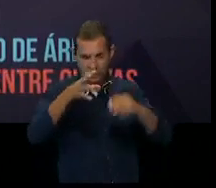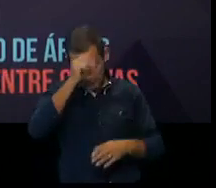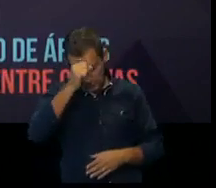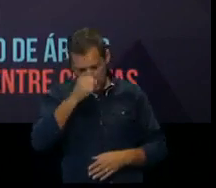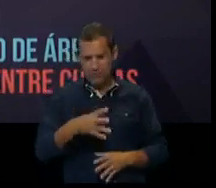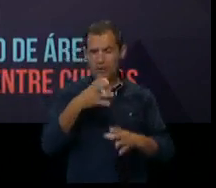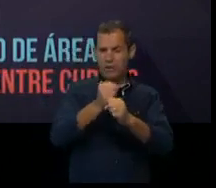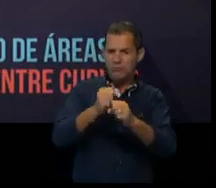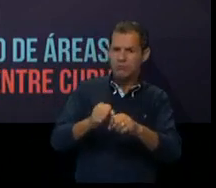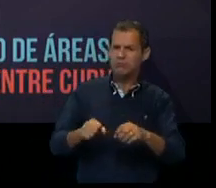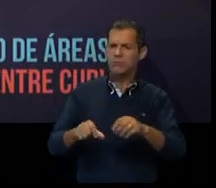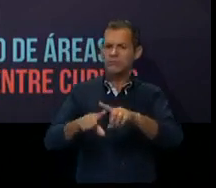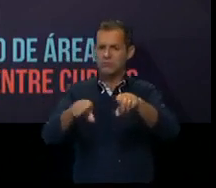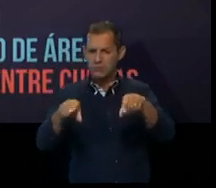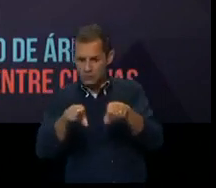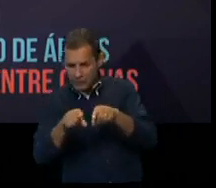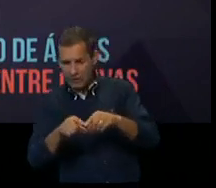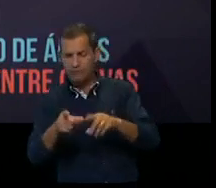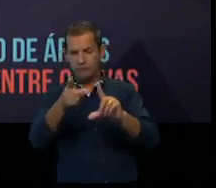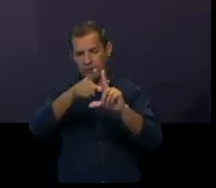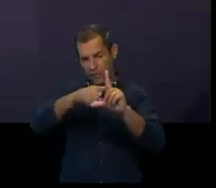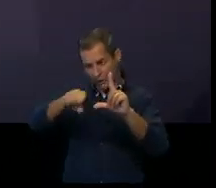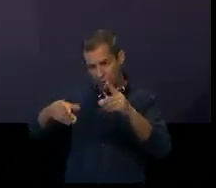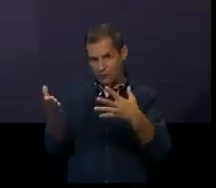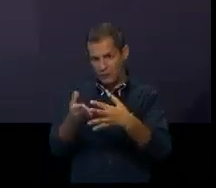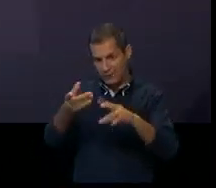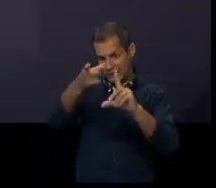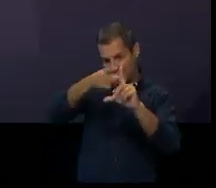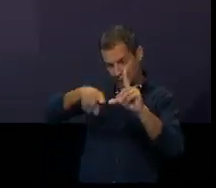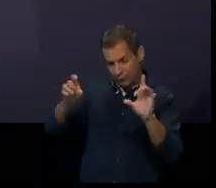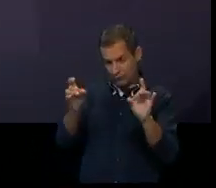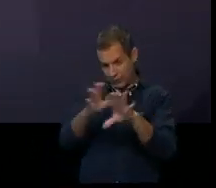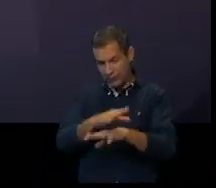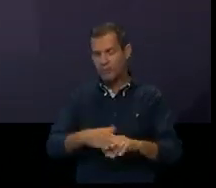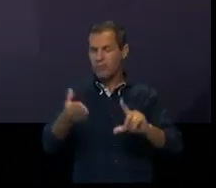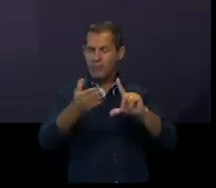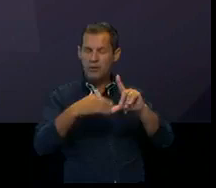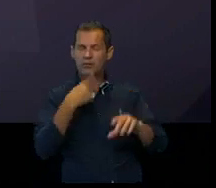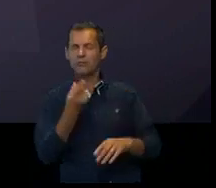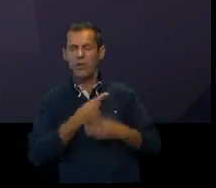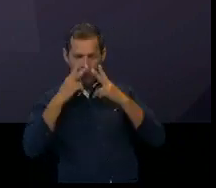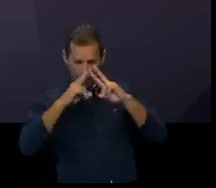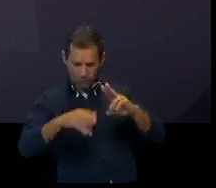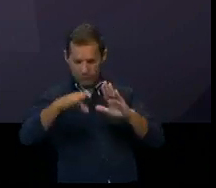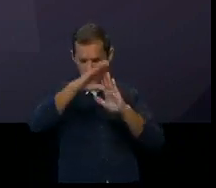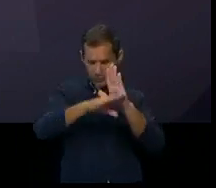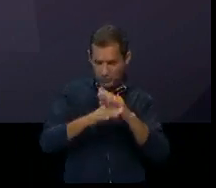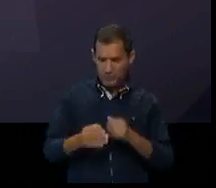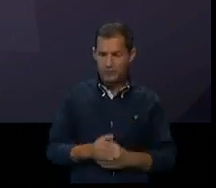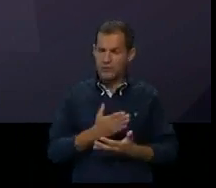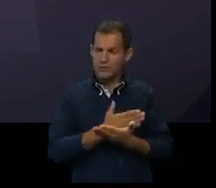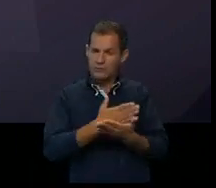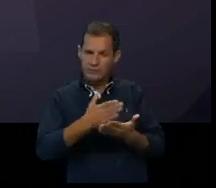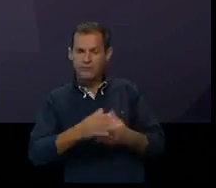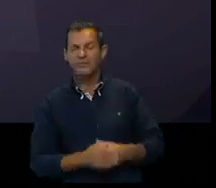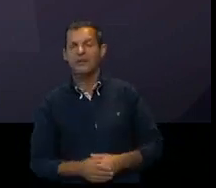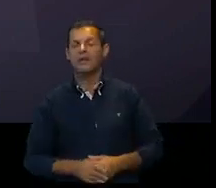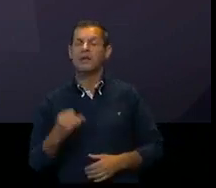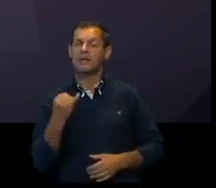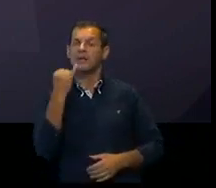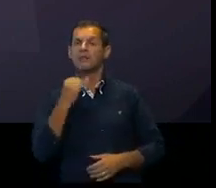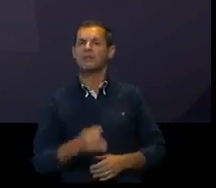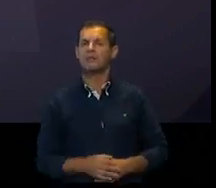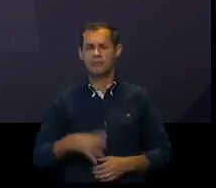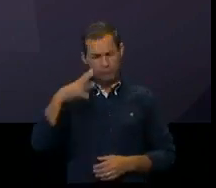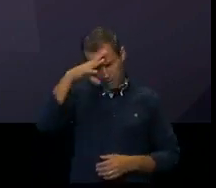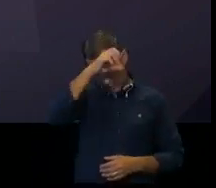áreas sobre curvas e entre curvas. Para finalizar a unidade, nós veremos os processos iniciais, essenciais